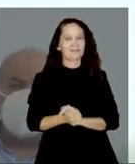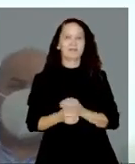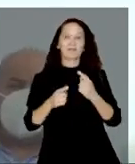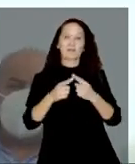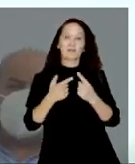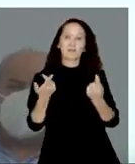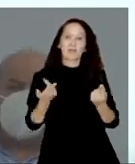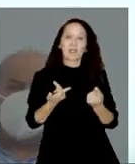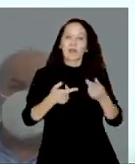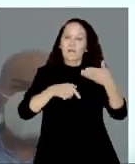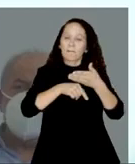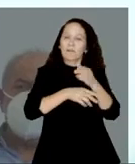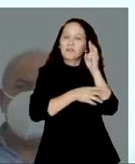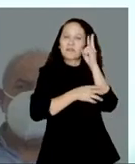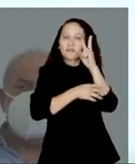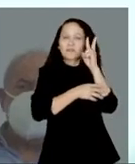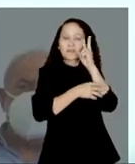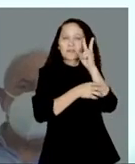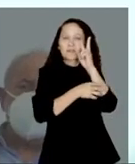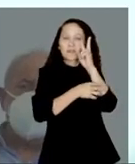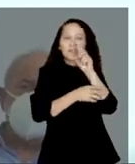Meus companheiros,